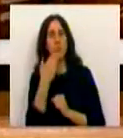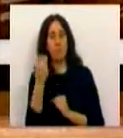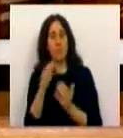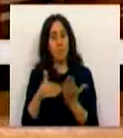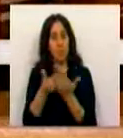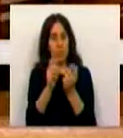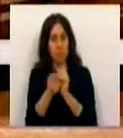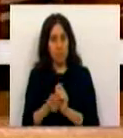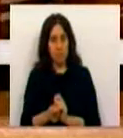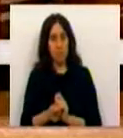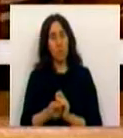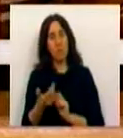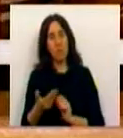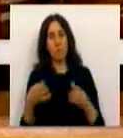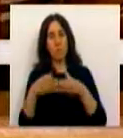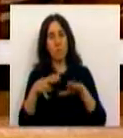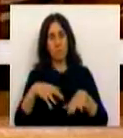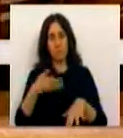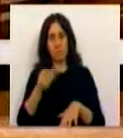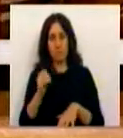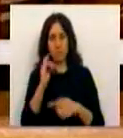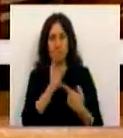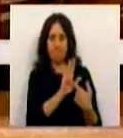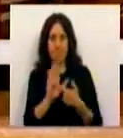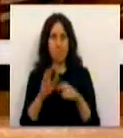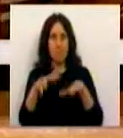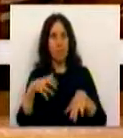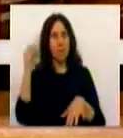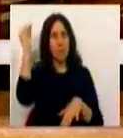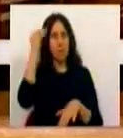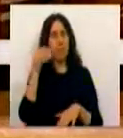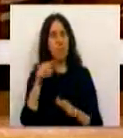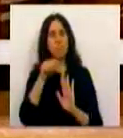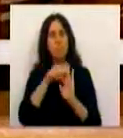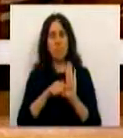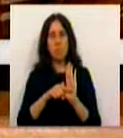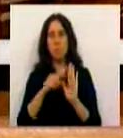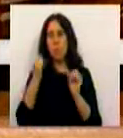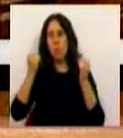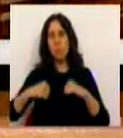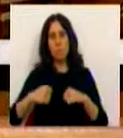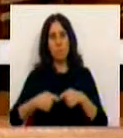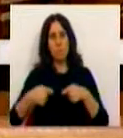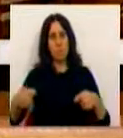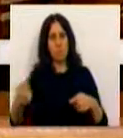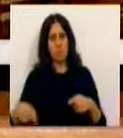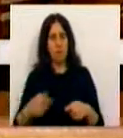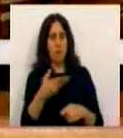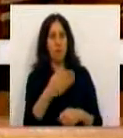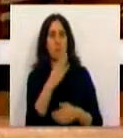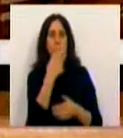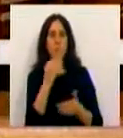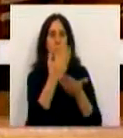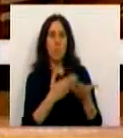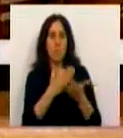PS traz hoje à luz da Assembleia da República trata-se de uma medida largamente consensual entre o movimento associativo estudantil,